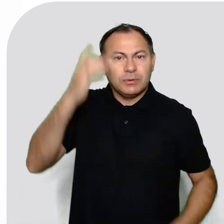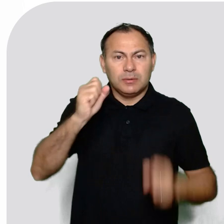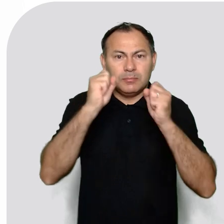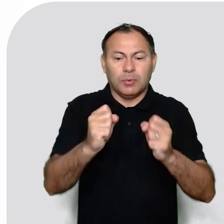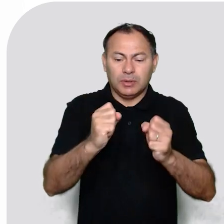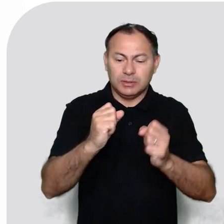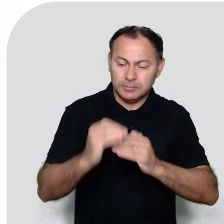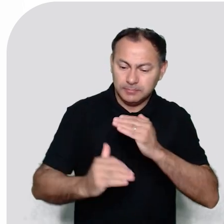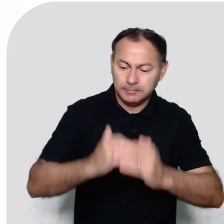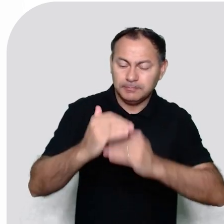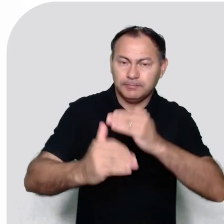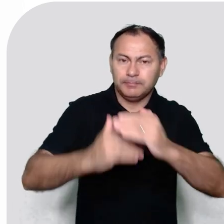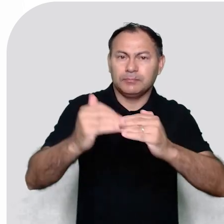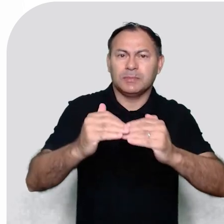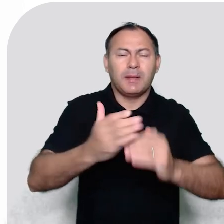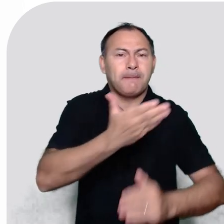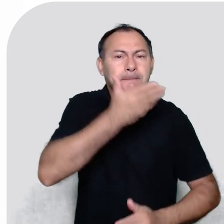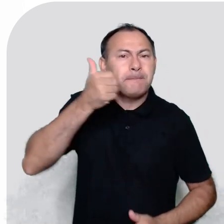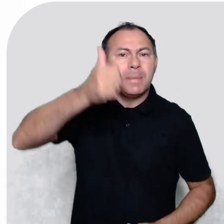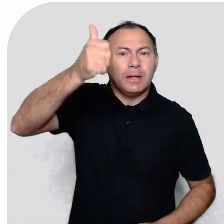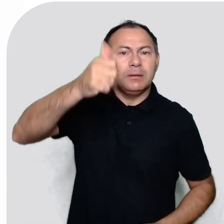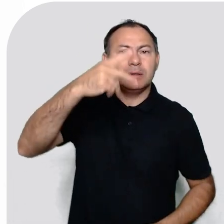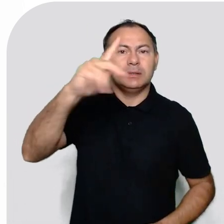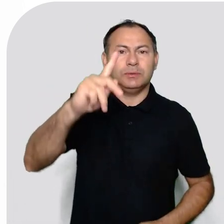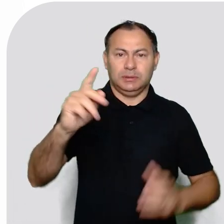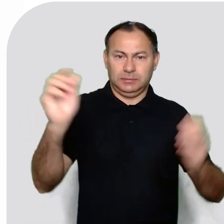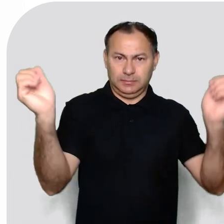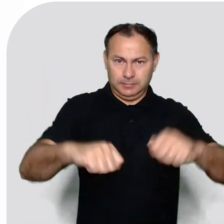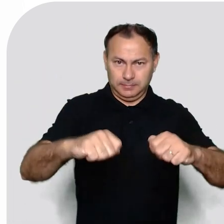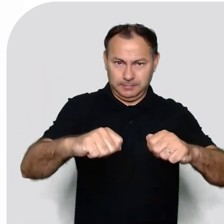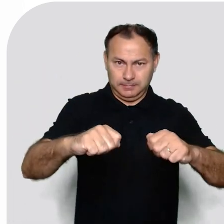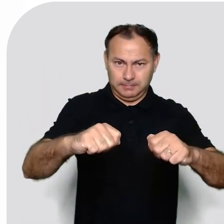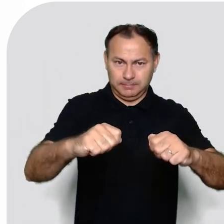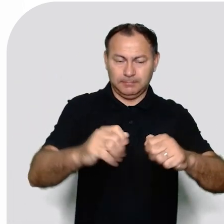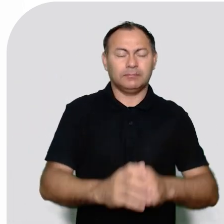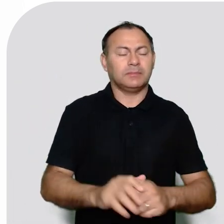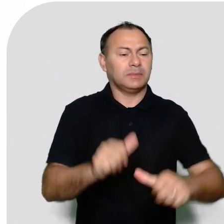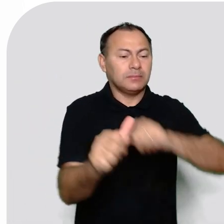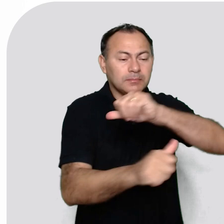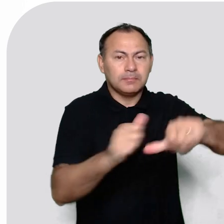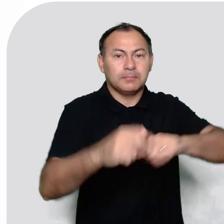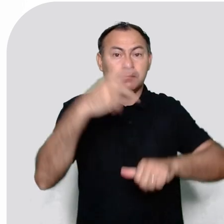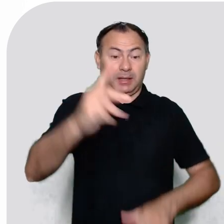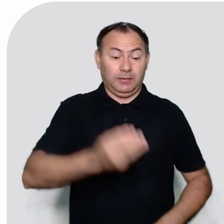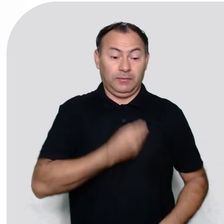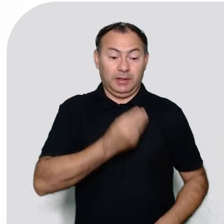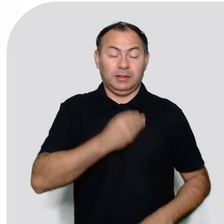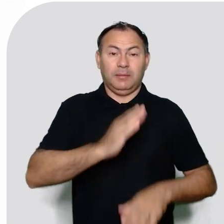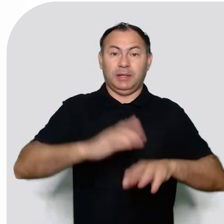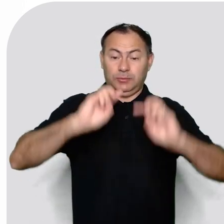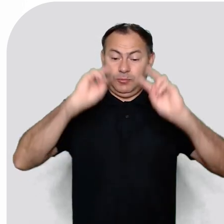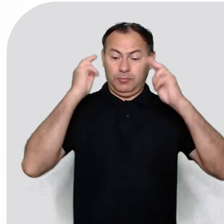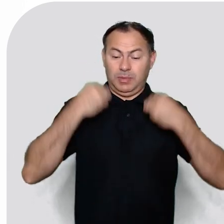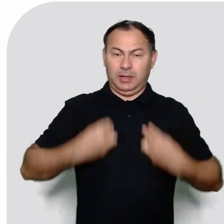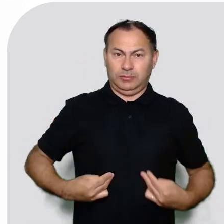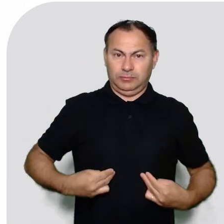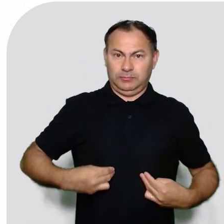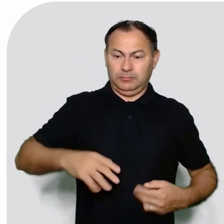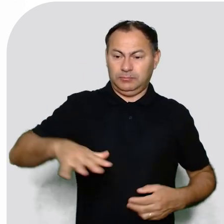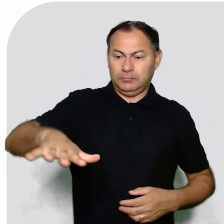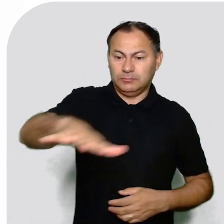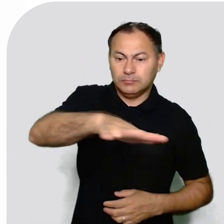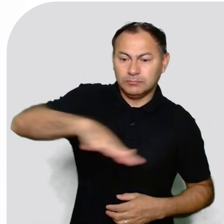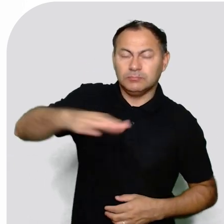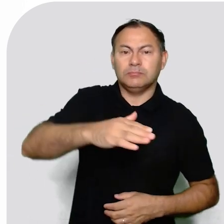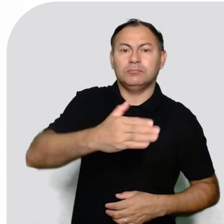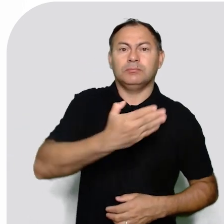pode desenvolver e aperfeiçoar as suas capacidades e tornar a sua vida mais humana, seja no âmbito